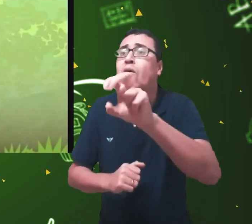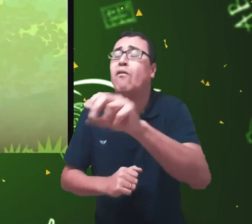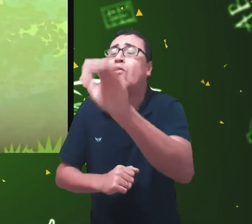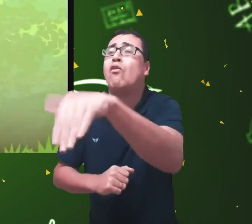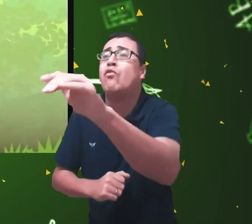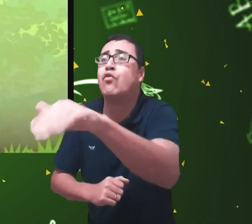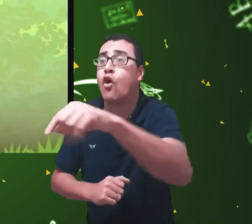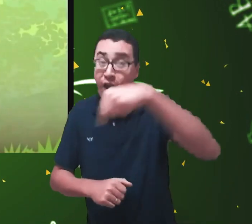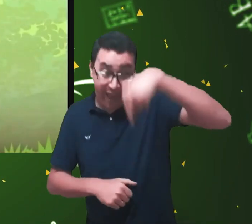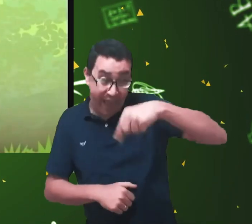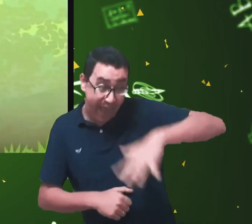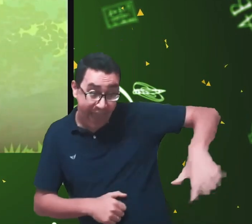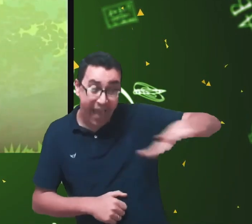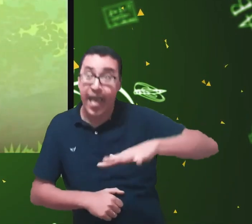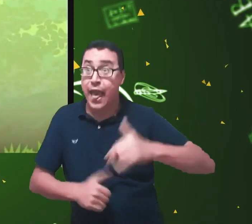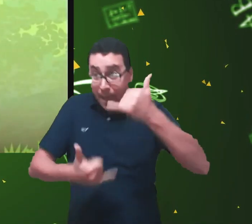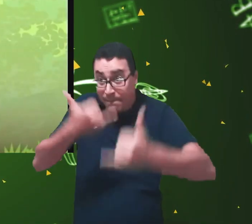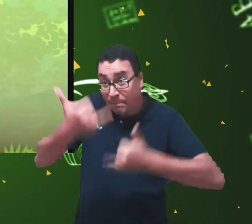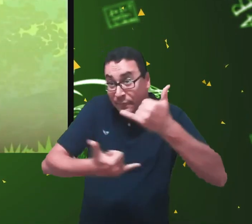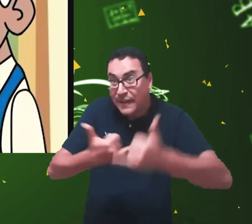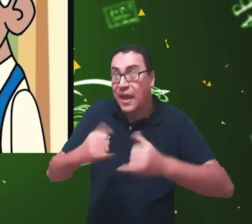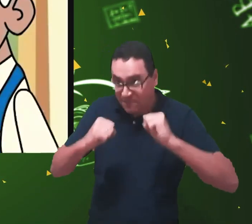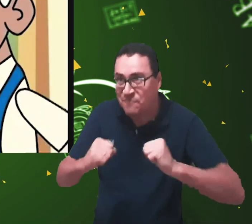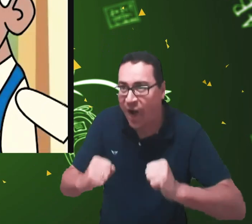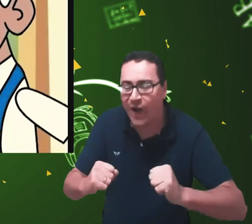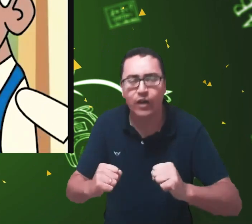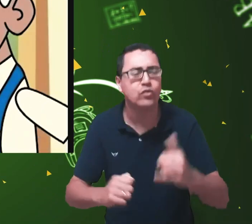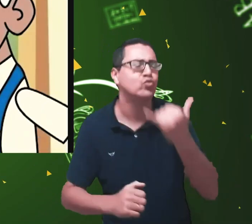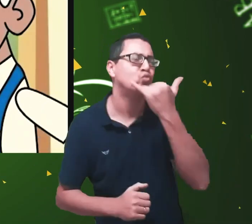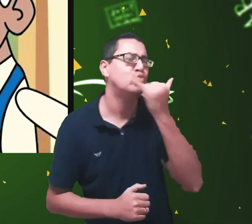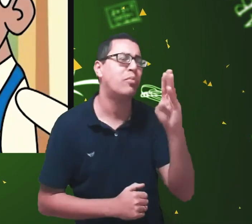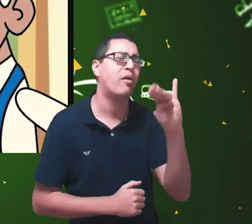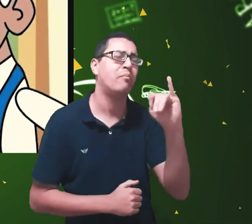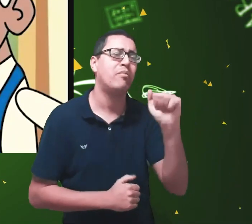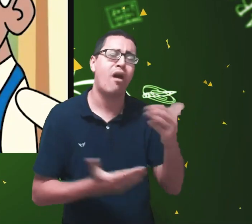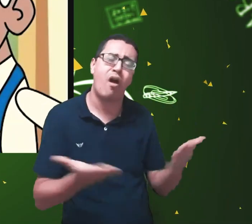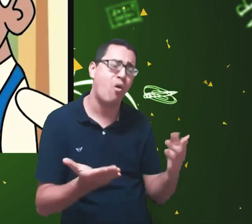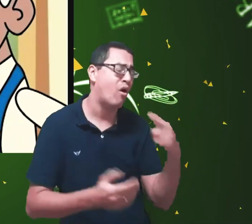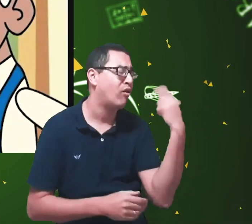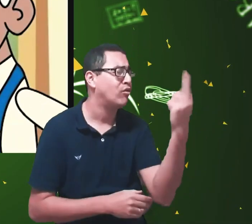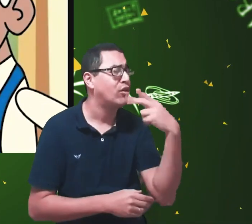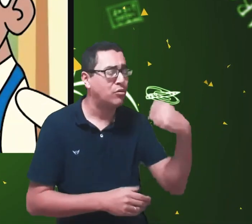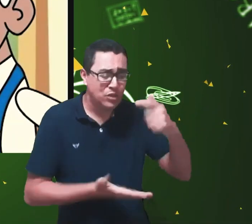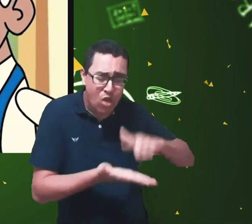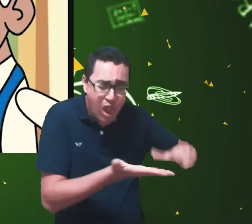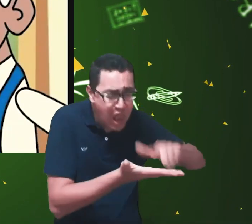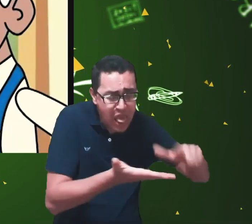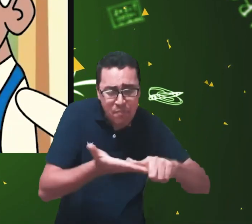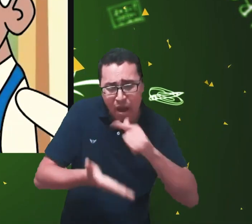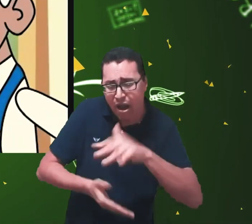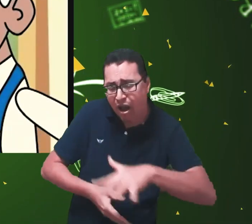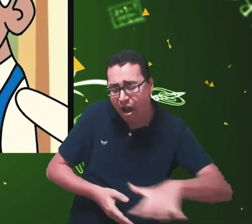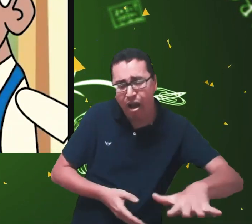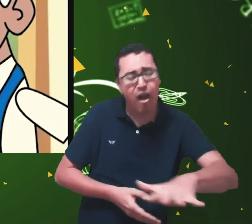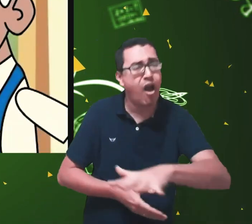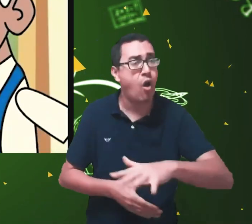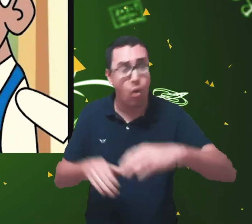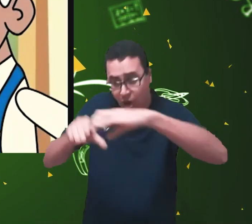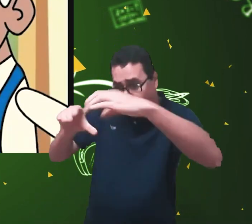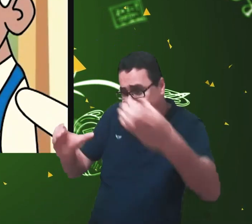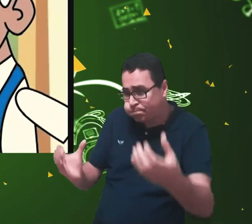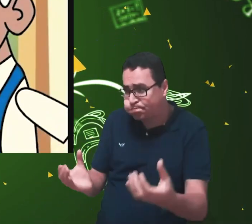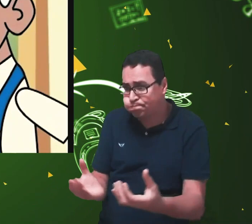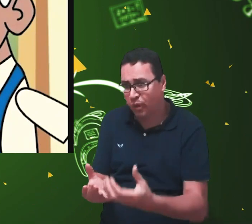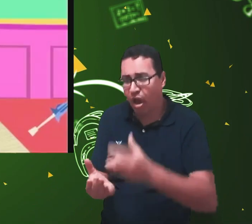Vô, a gente pode brincar aqui na sua garagem? Agora não, Bia. Eu preciso terminar de limpar toda essa água parada. Os pneus